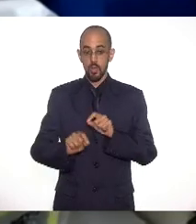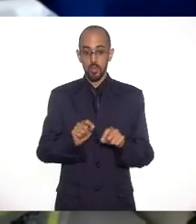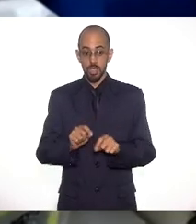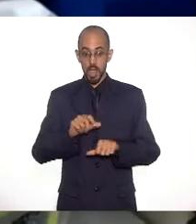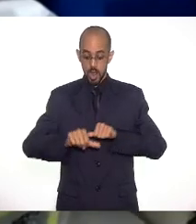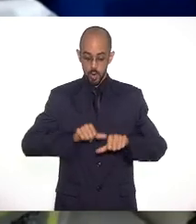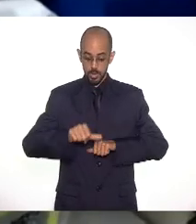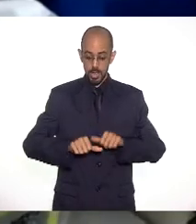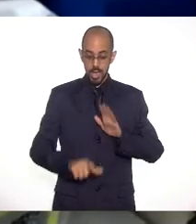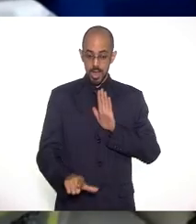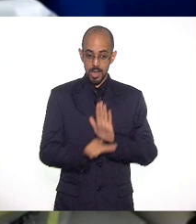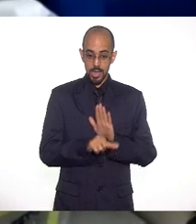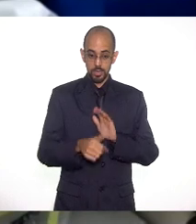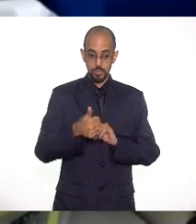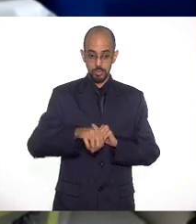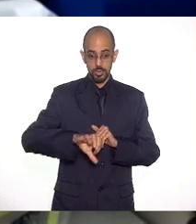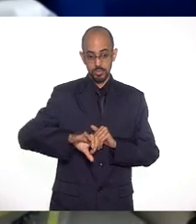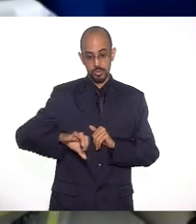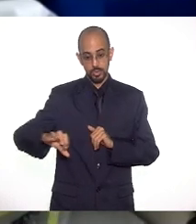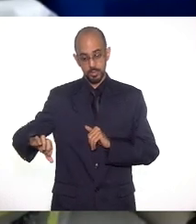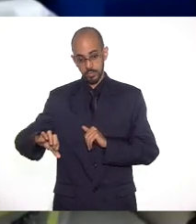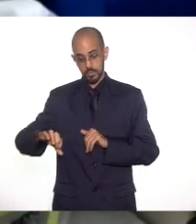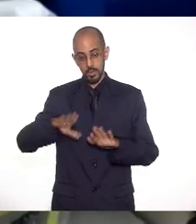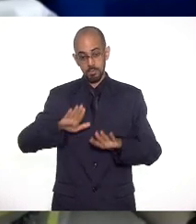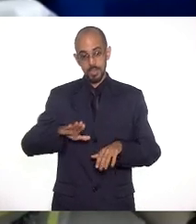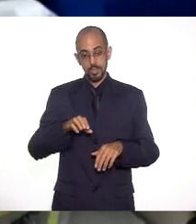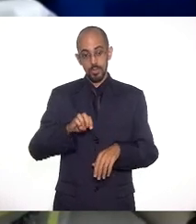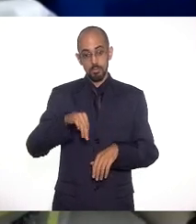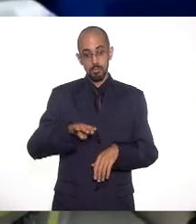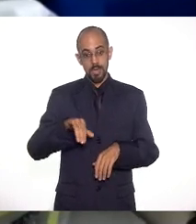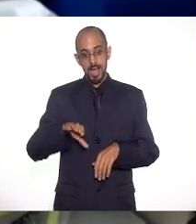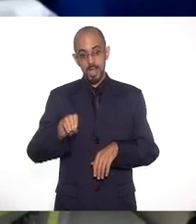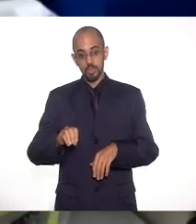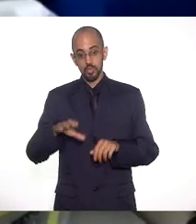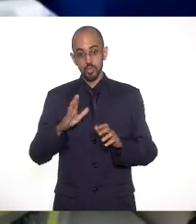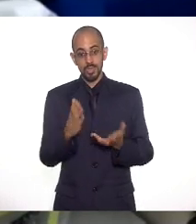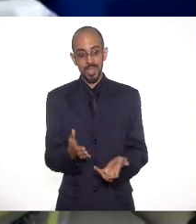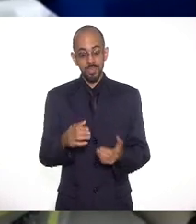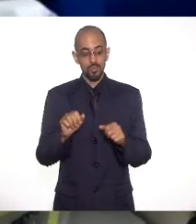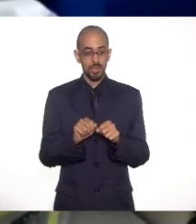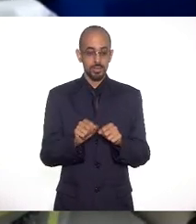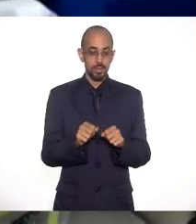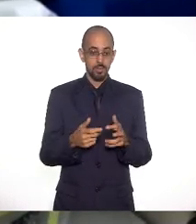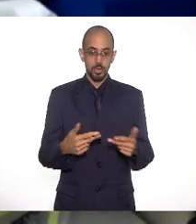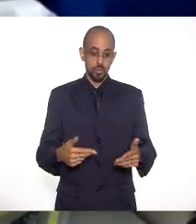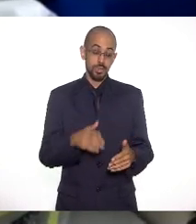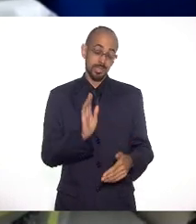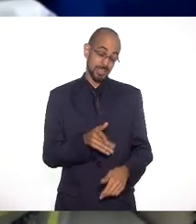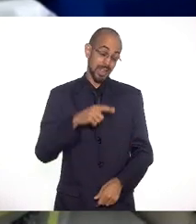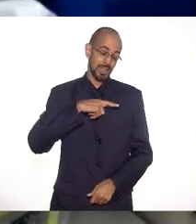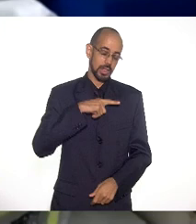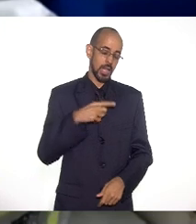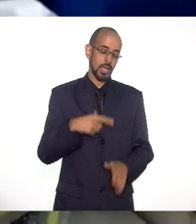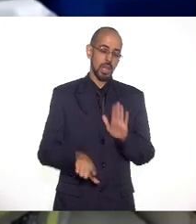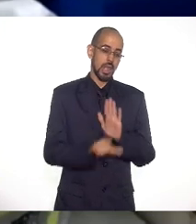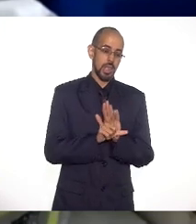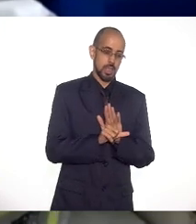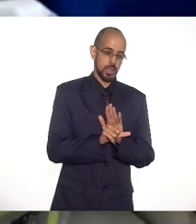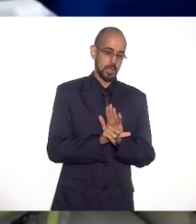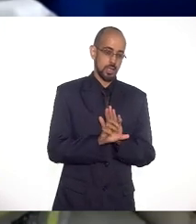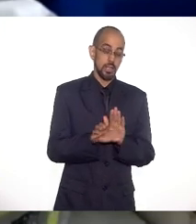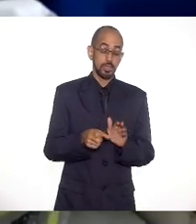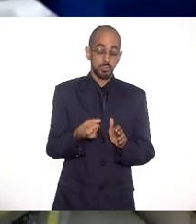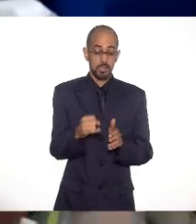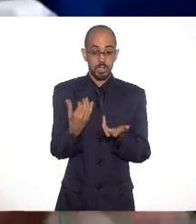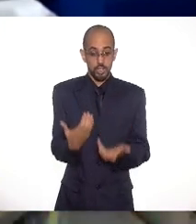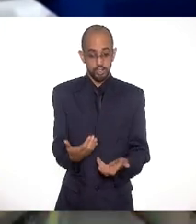alterada em 2011, e o Márcio Gualberto quer fazer um disciplinamento que já está dado na lei de 99. Entendeu? Agora, se nós queremos aqui